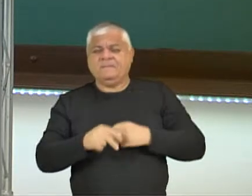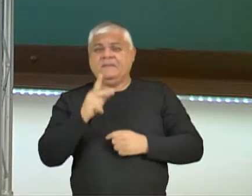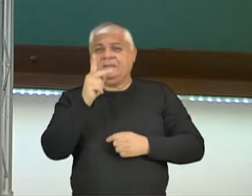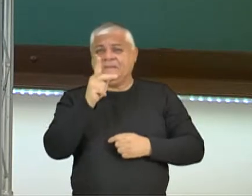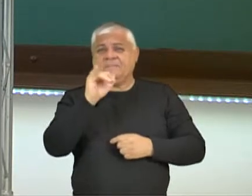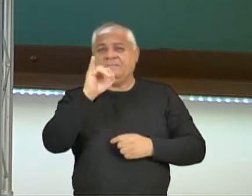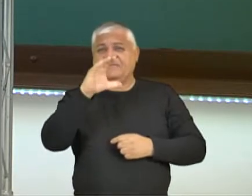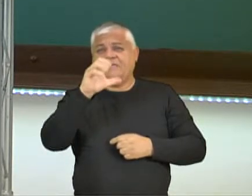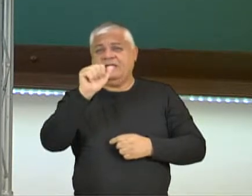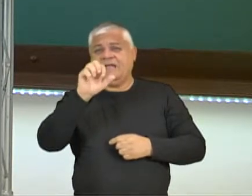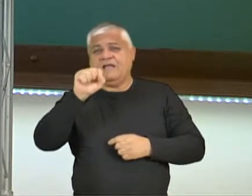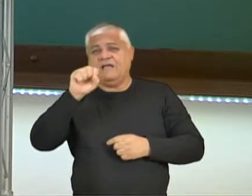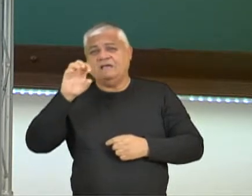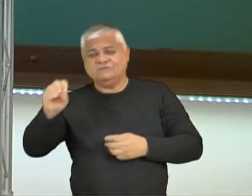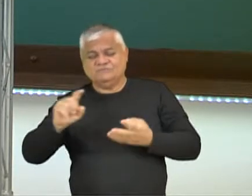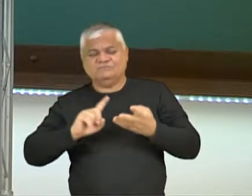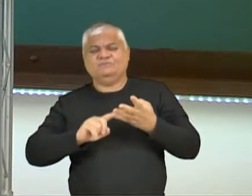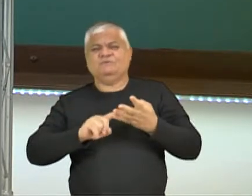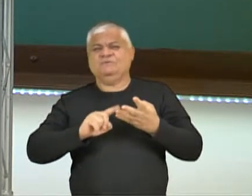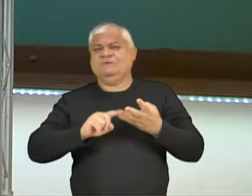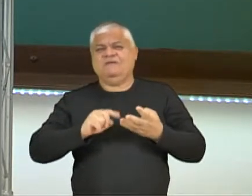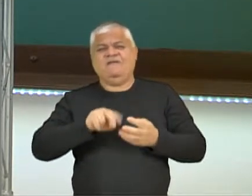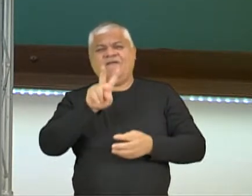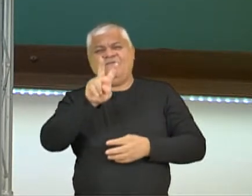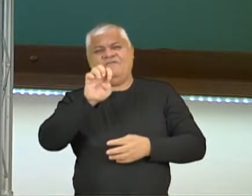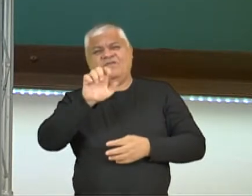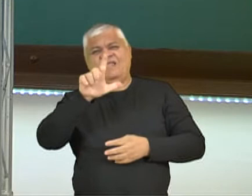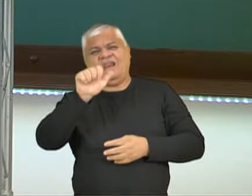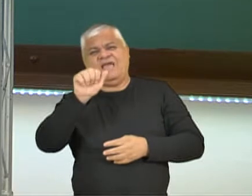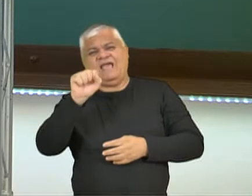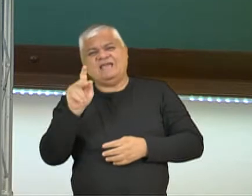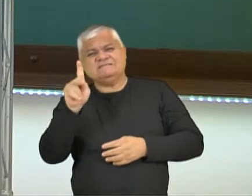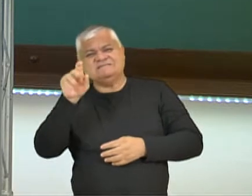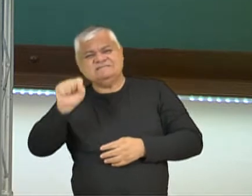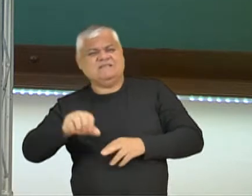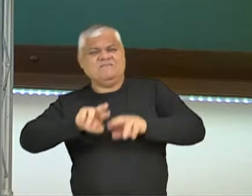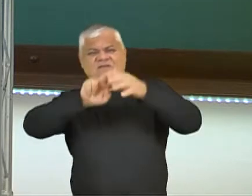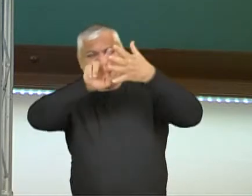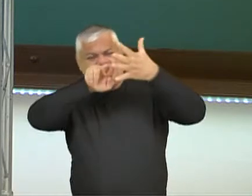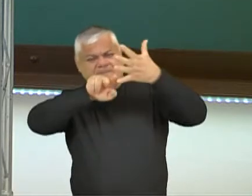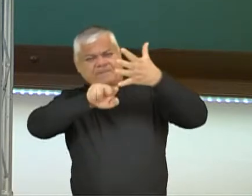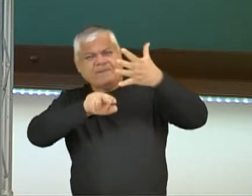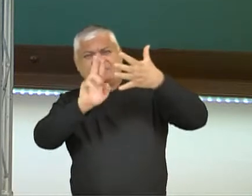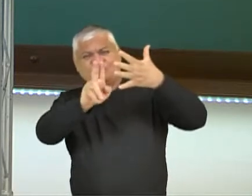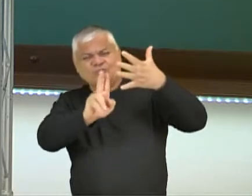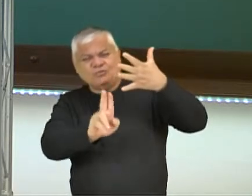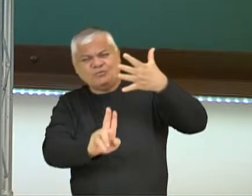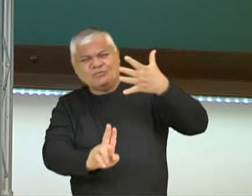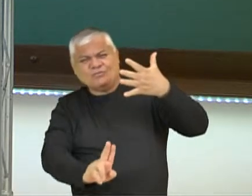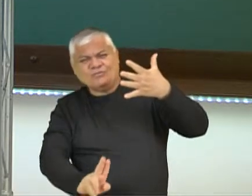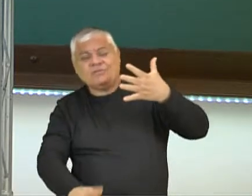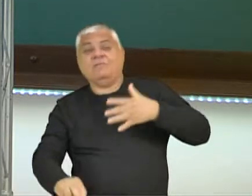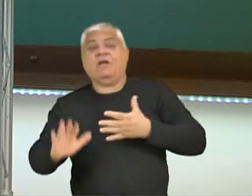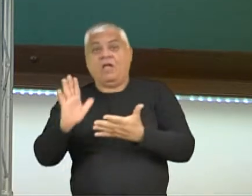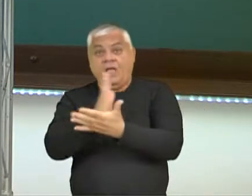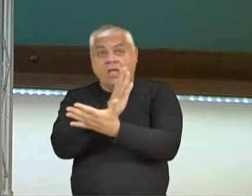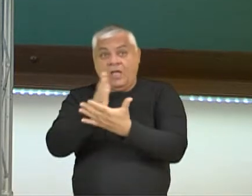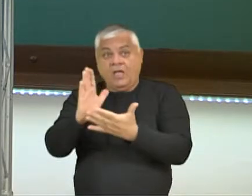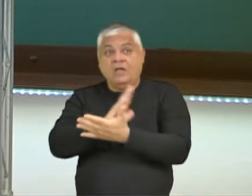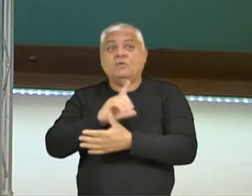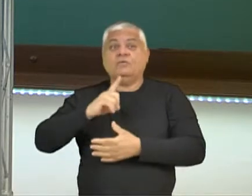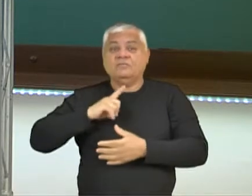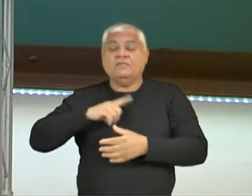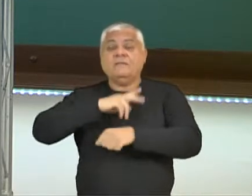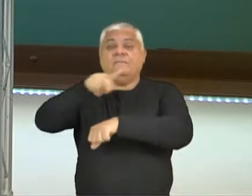Picasso, Bensky, Diego Velázquez e por aí vai. Temos vários artistas aqui. Alguns, em um